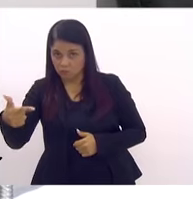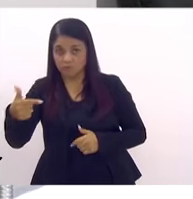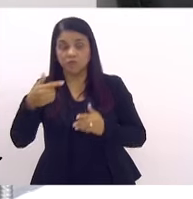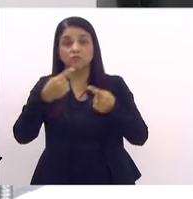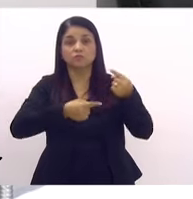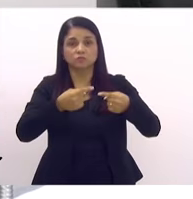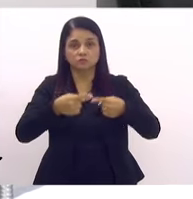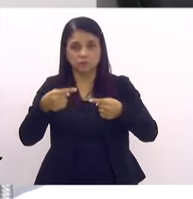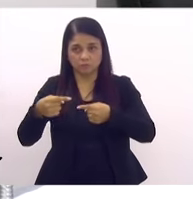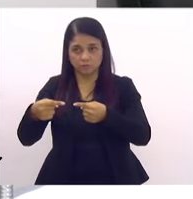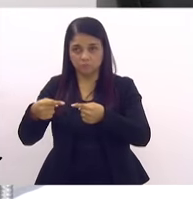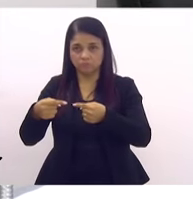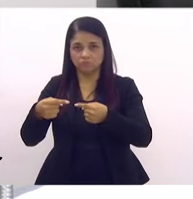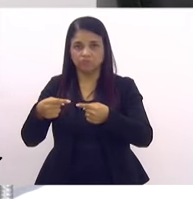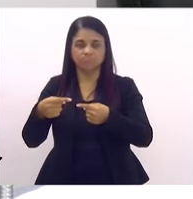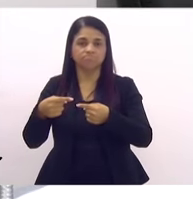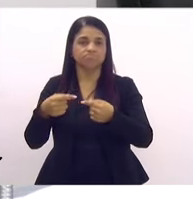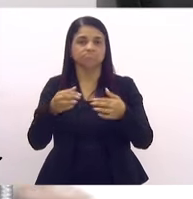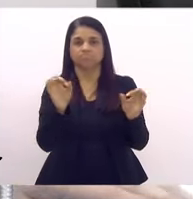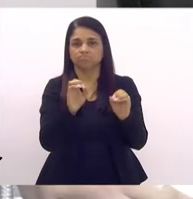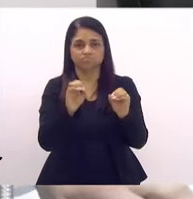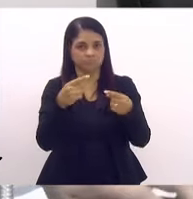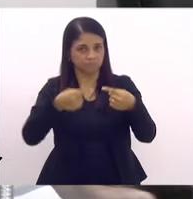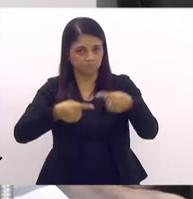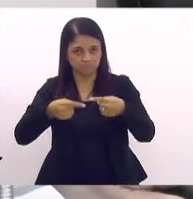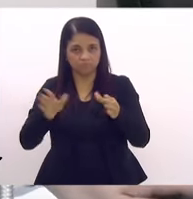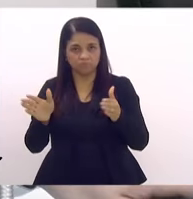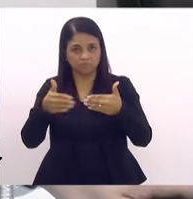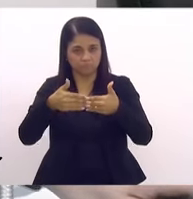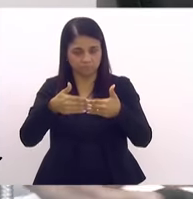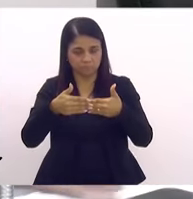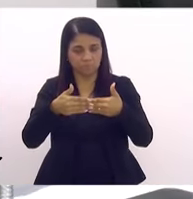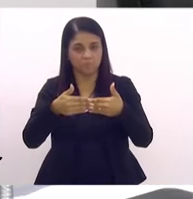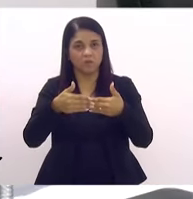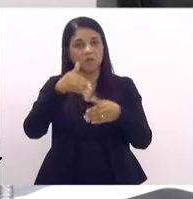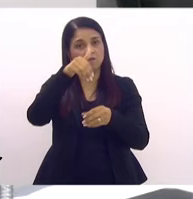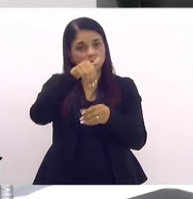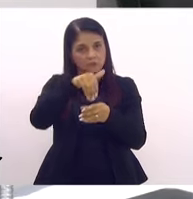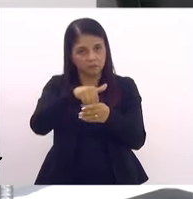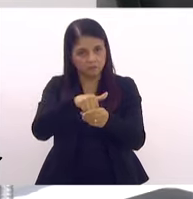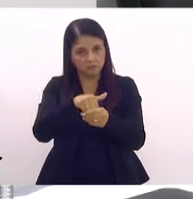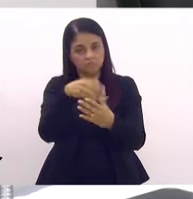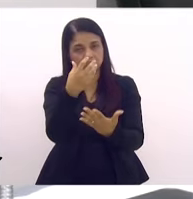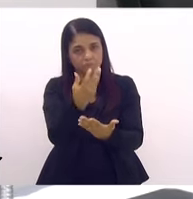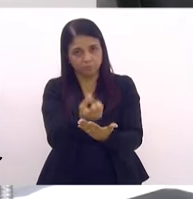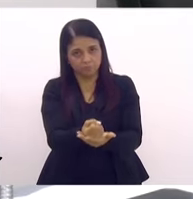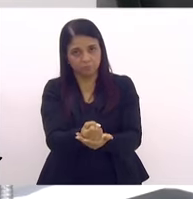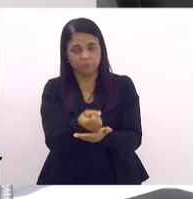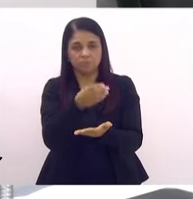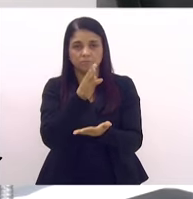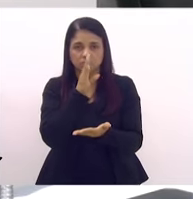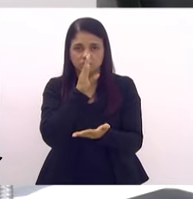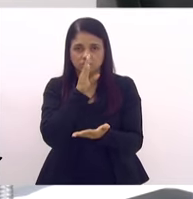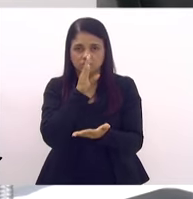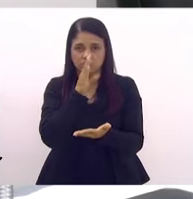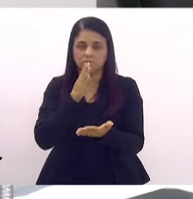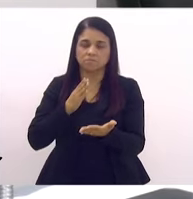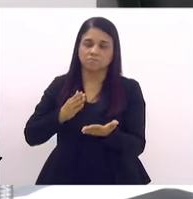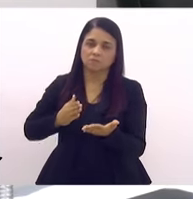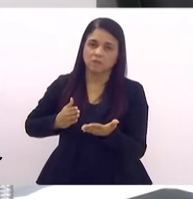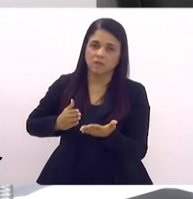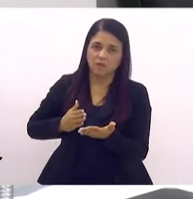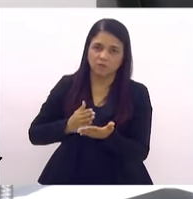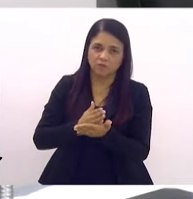discussão. Não havendo quem queira discutir, encerrada a discussão. Em votação, os senhores que aprovam, permaneçam como